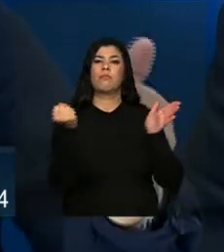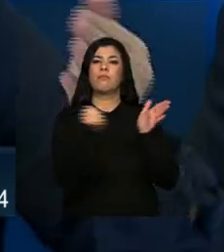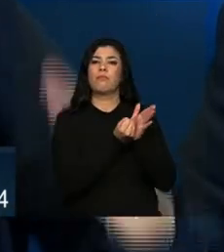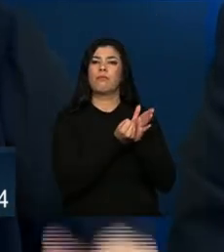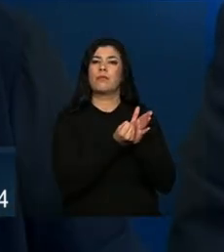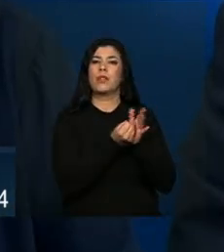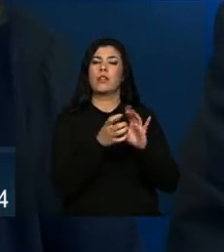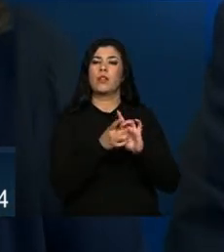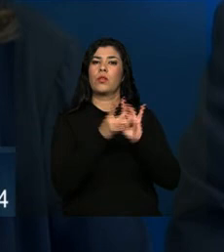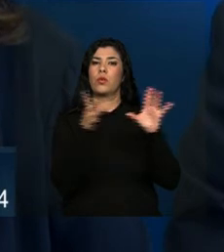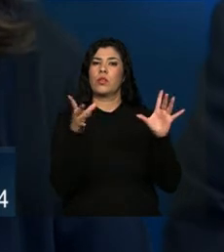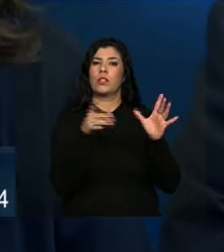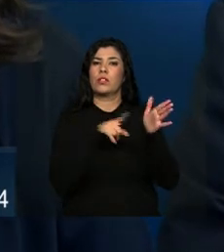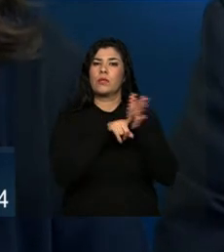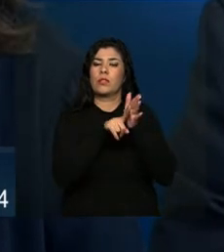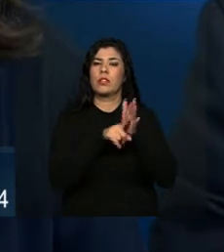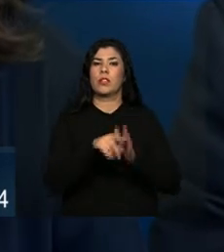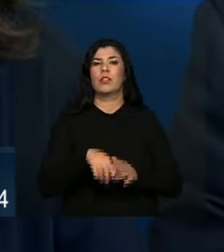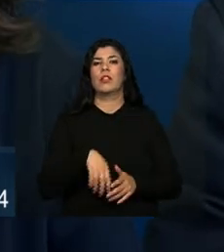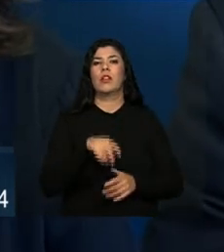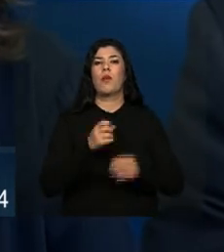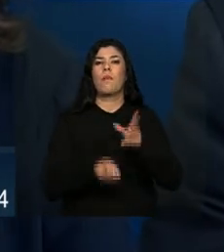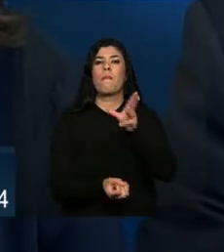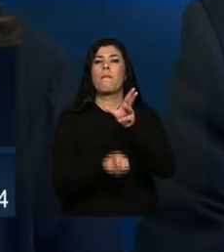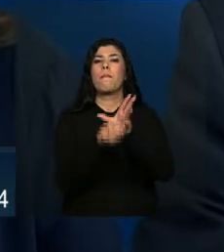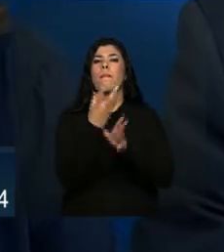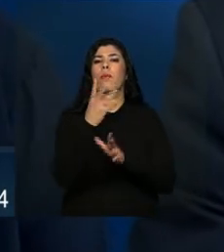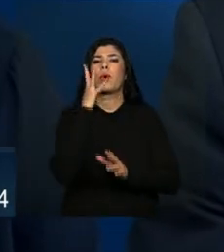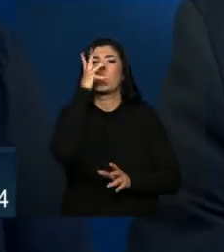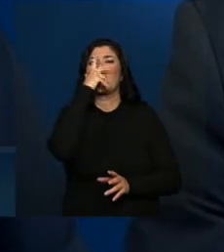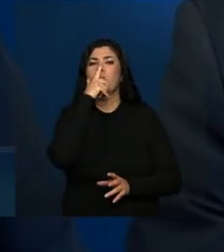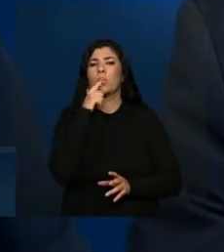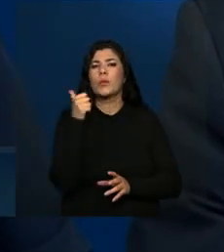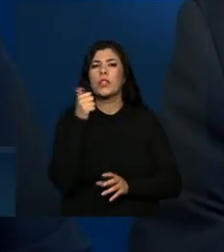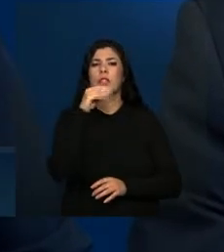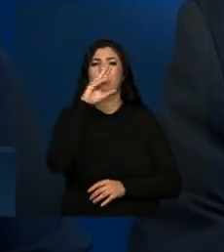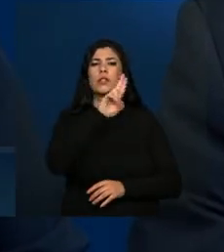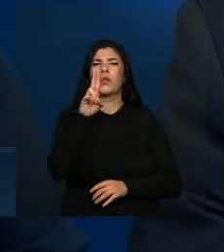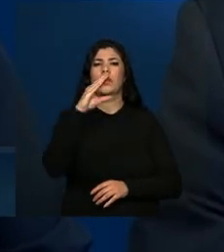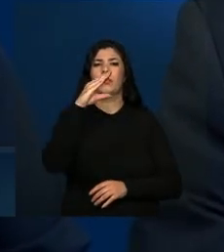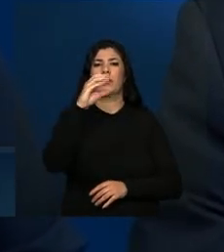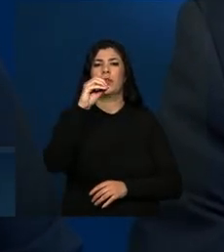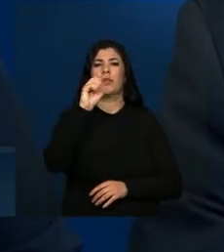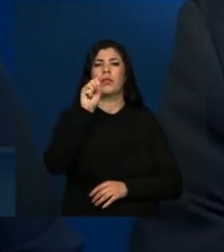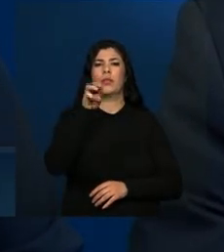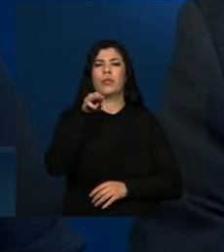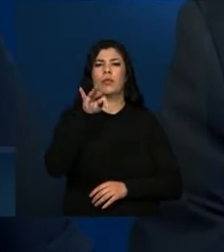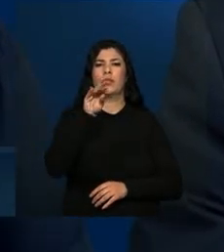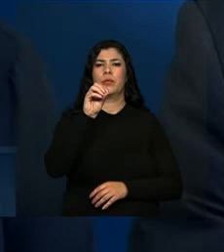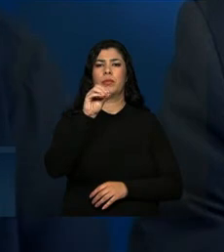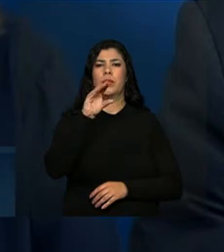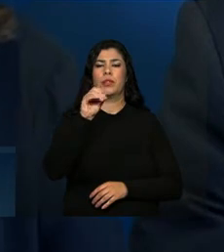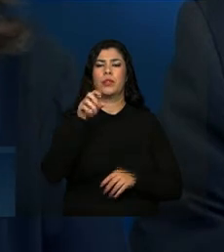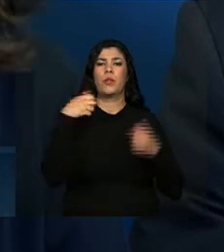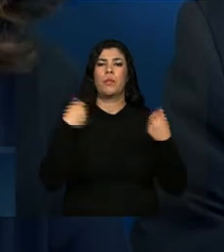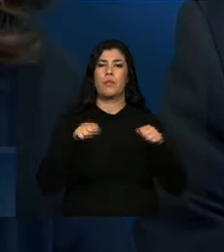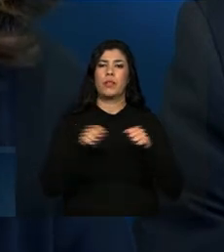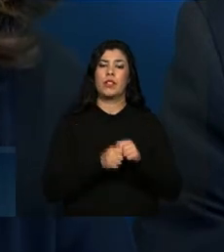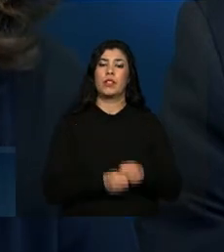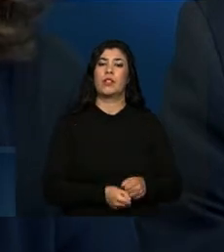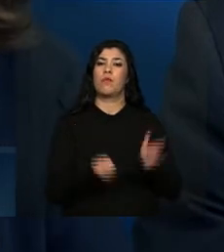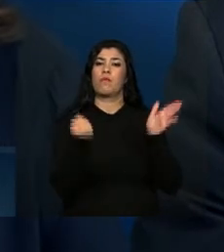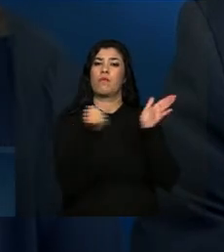por exemplo que estão no mercado cosmético tem que necessariamente ter o selo de segurança da